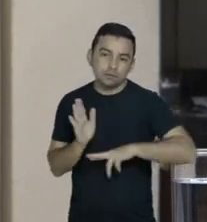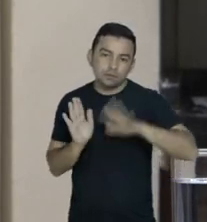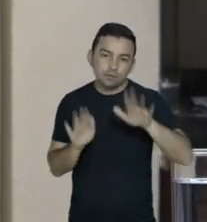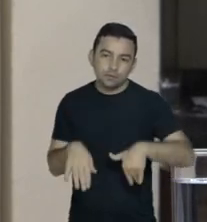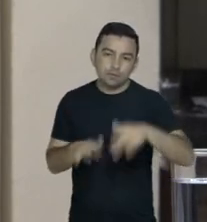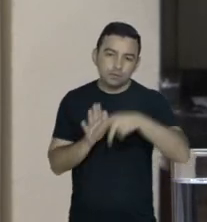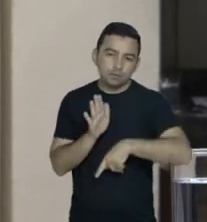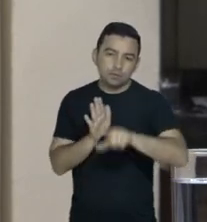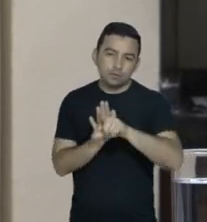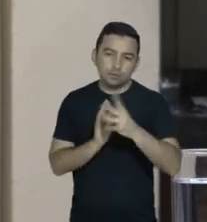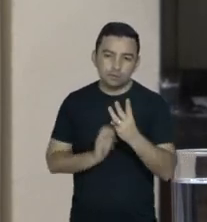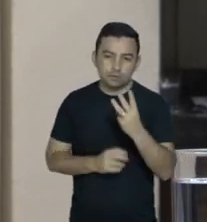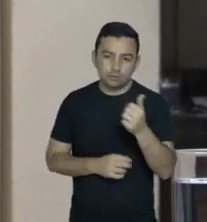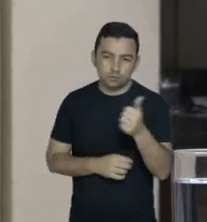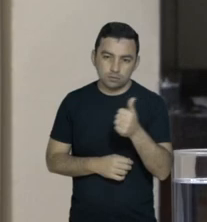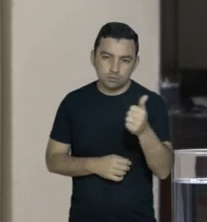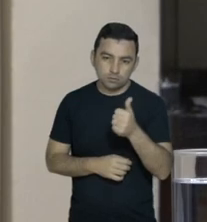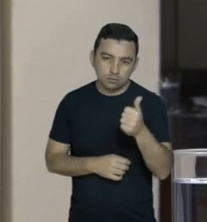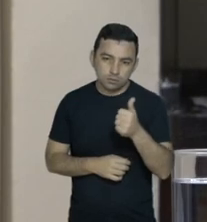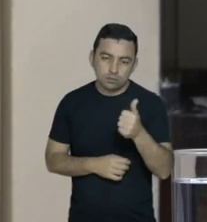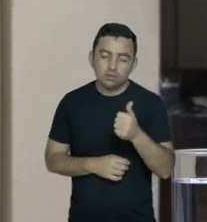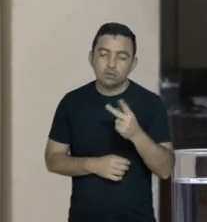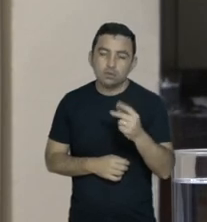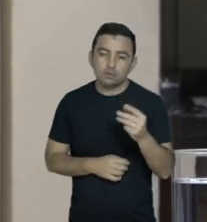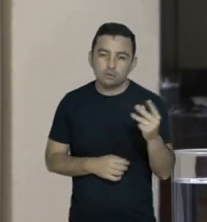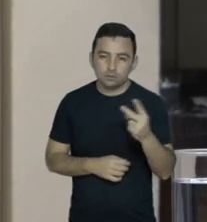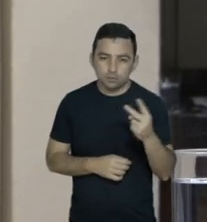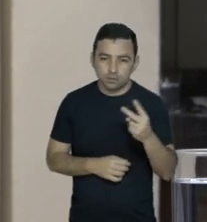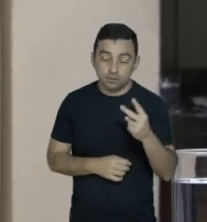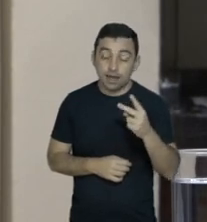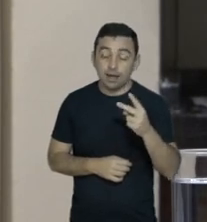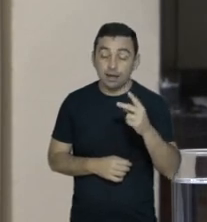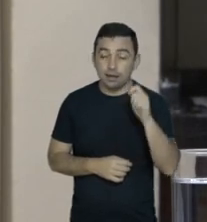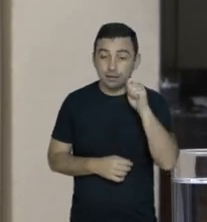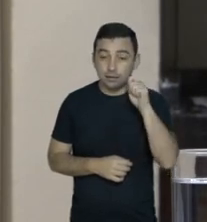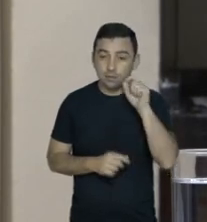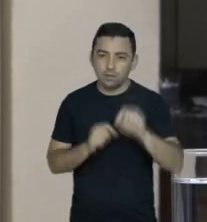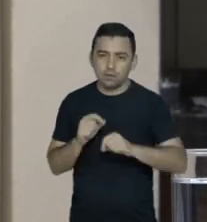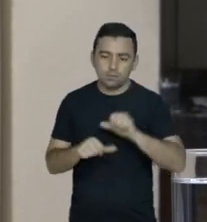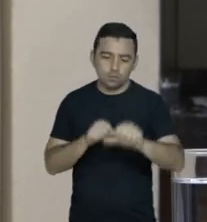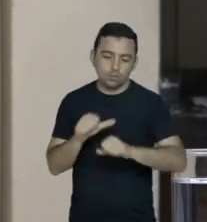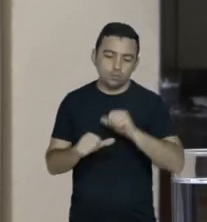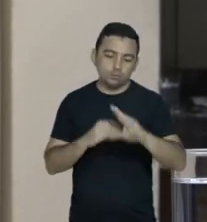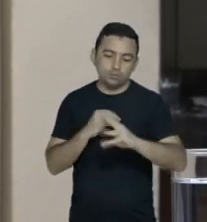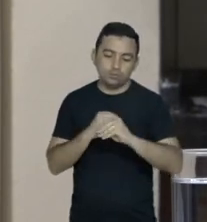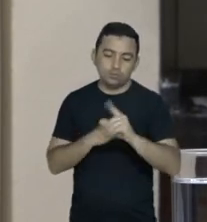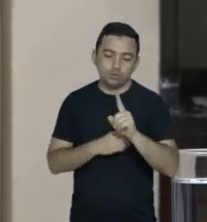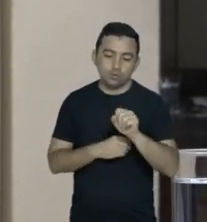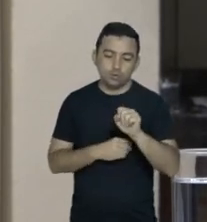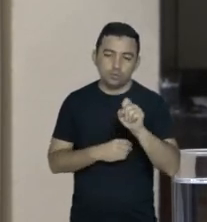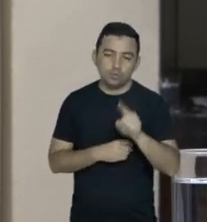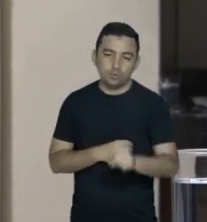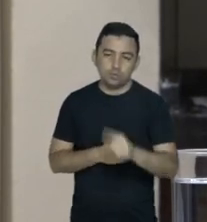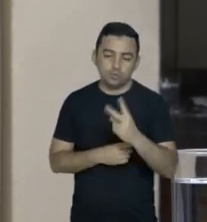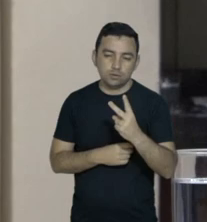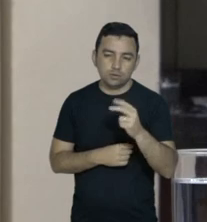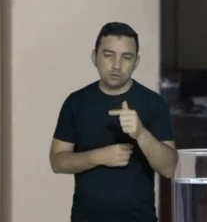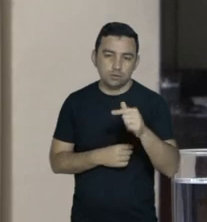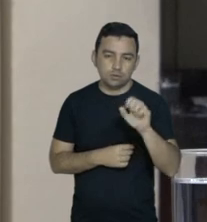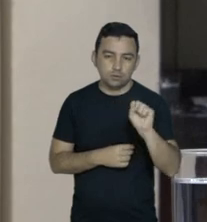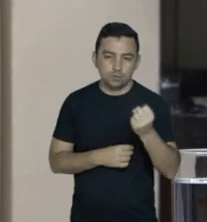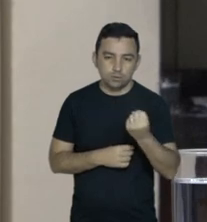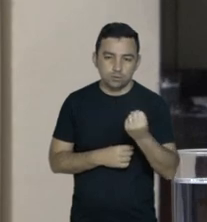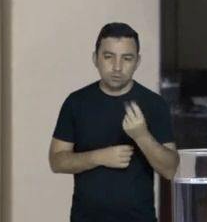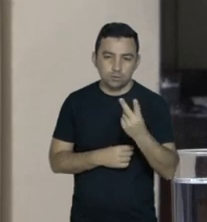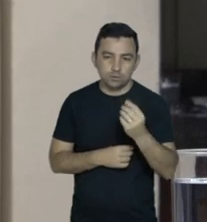lei 311/2022, autor deputada Ana Campagnolo, altera o anexo único da lei 18.278/2021,